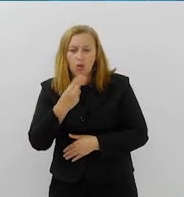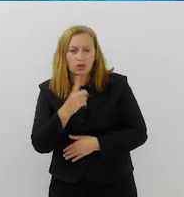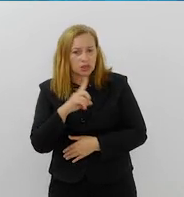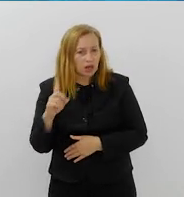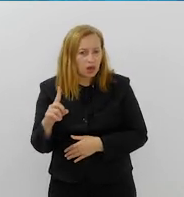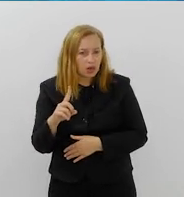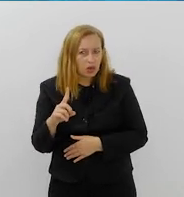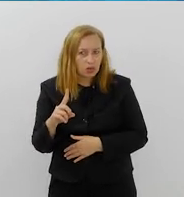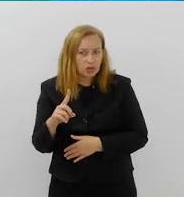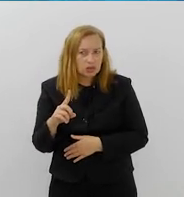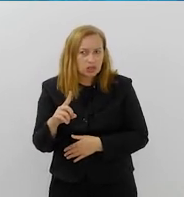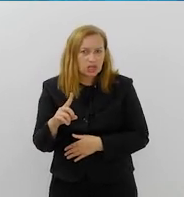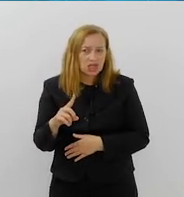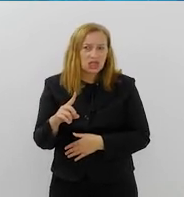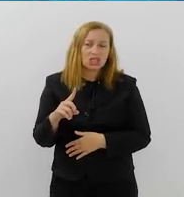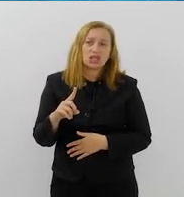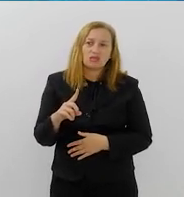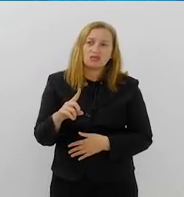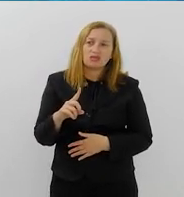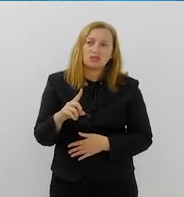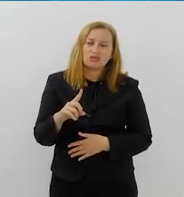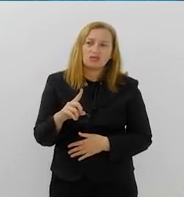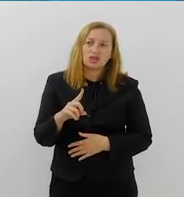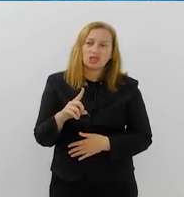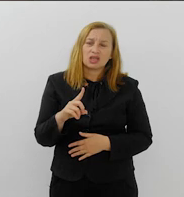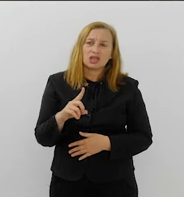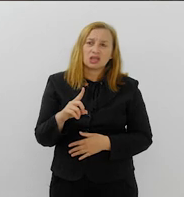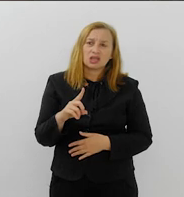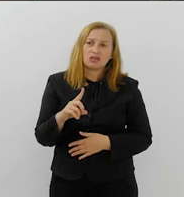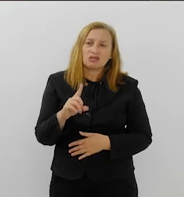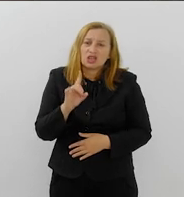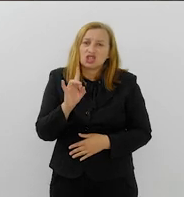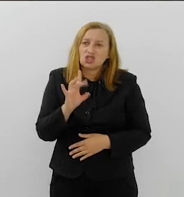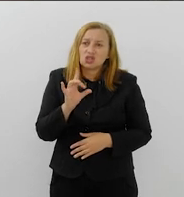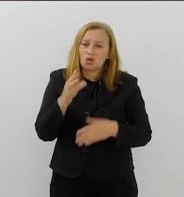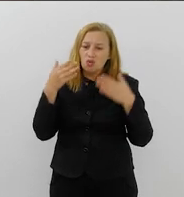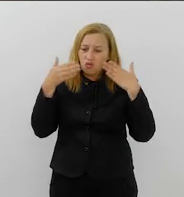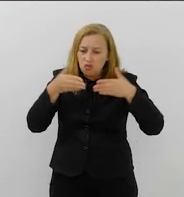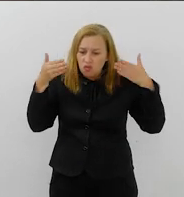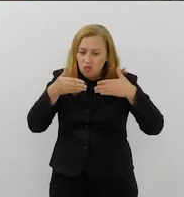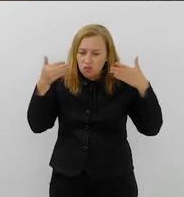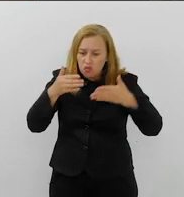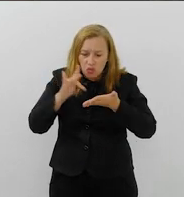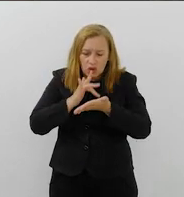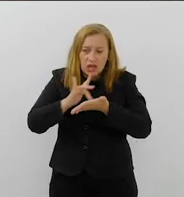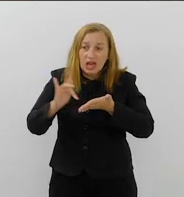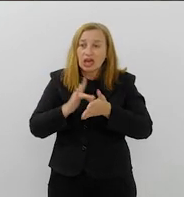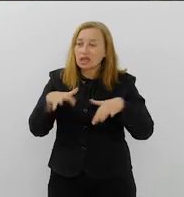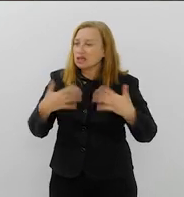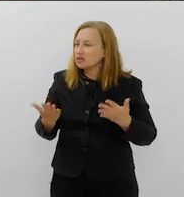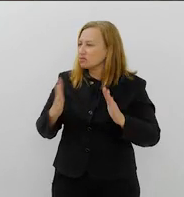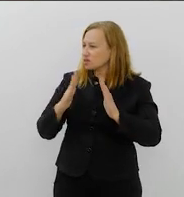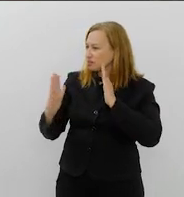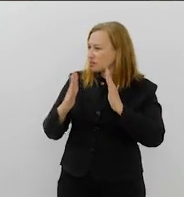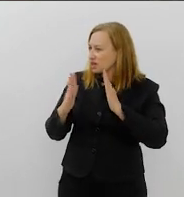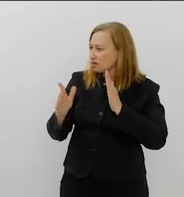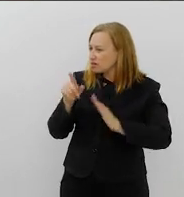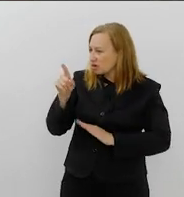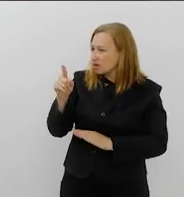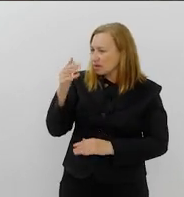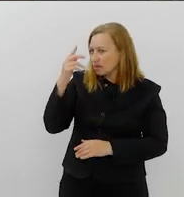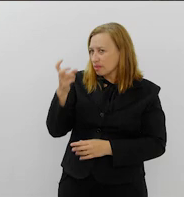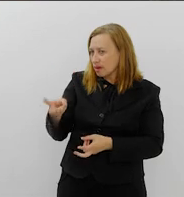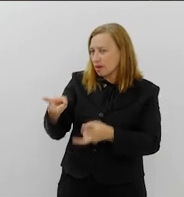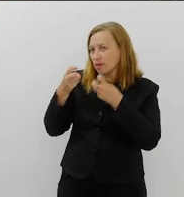triste, né? Fica ali na superfície do prazer, Então, nessa né? faixa etária, a senhora